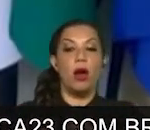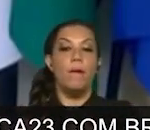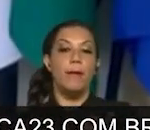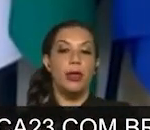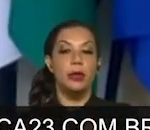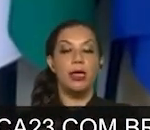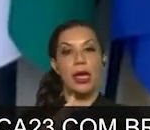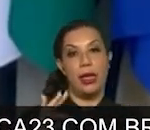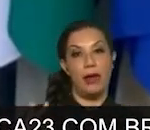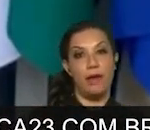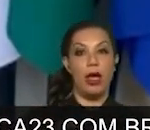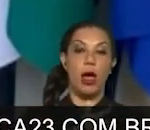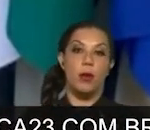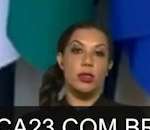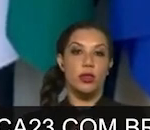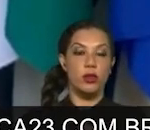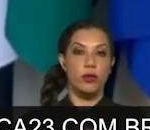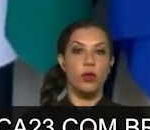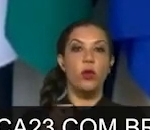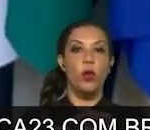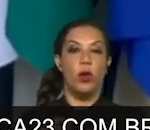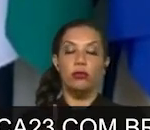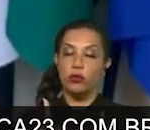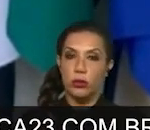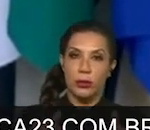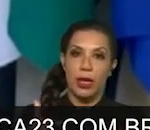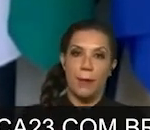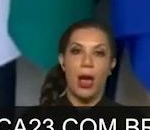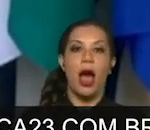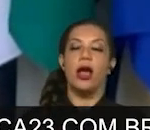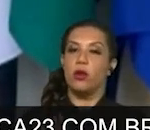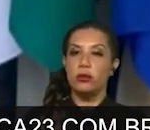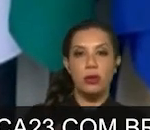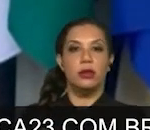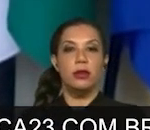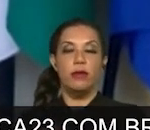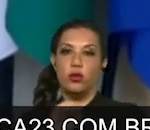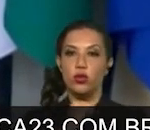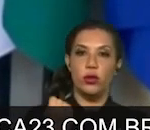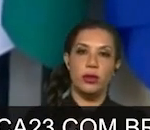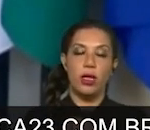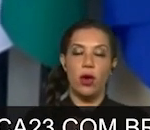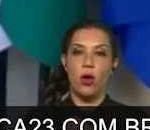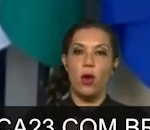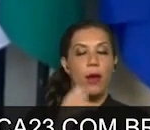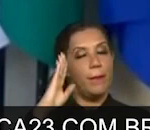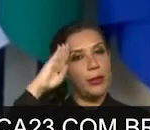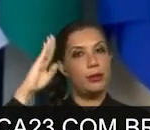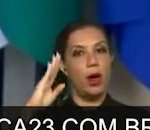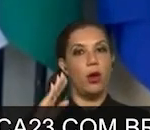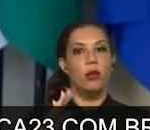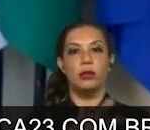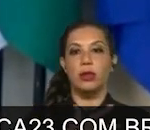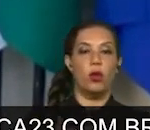A Receita Federal e a Polícia Civil, quando fazem esse trabalho, defendem a sociedade em prol da saúde